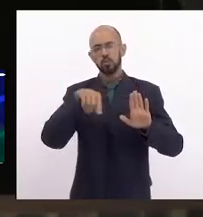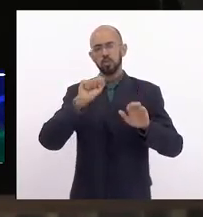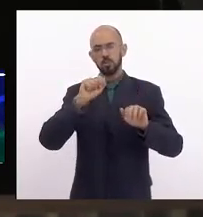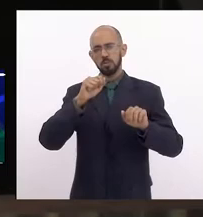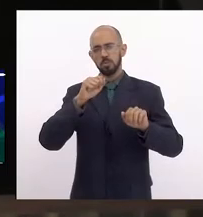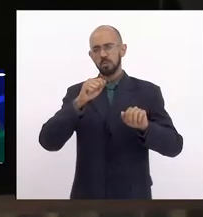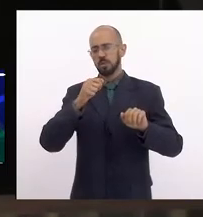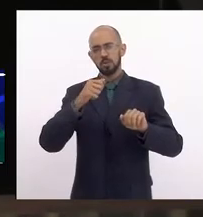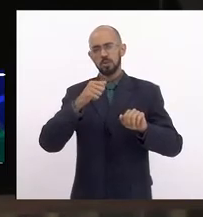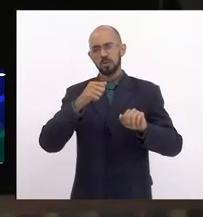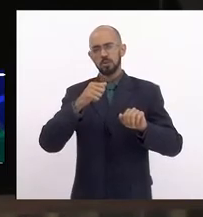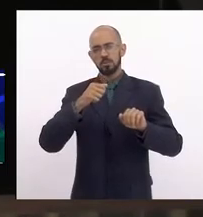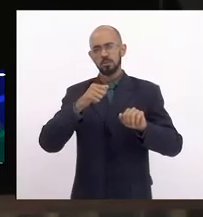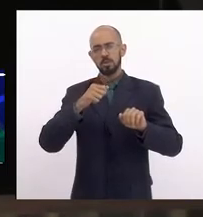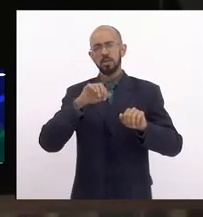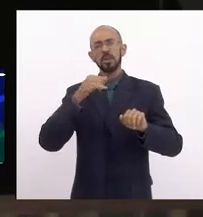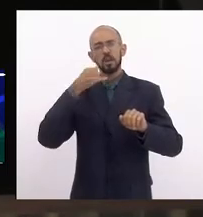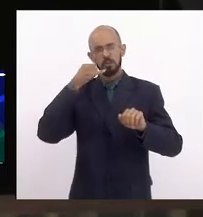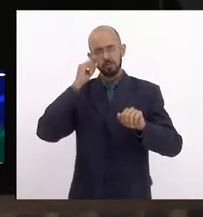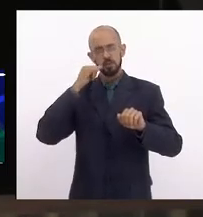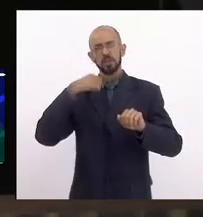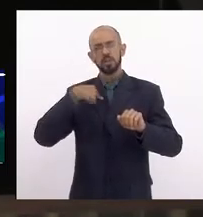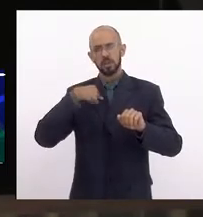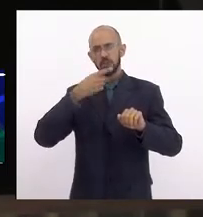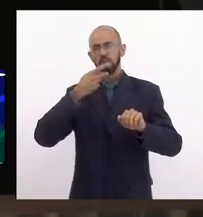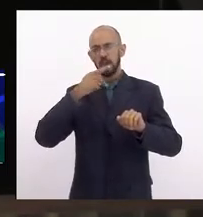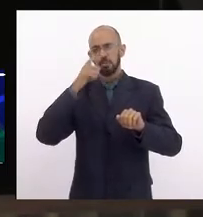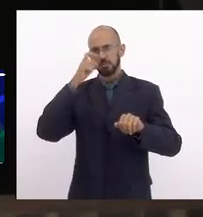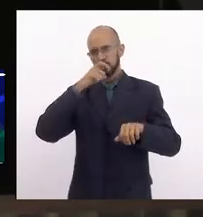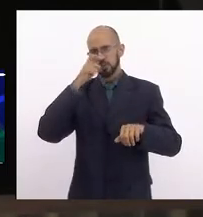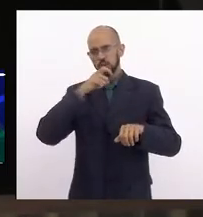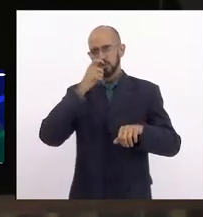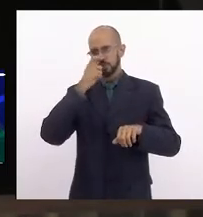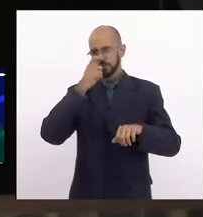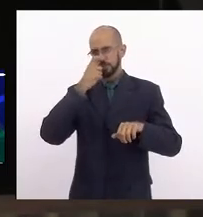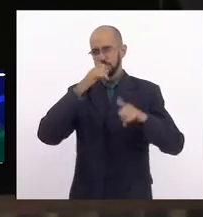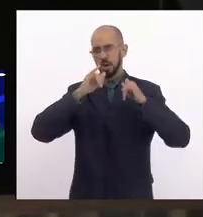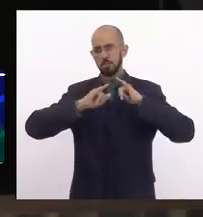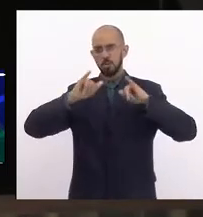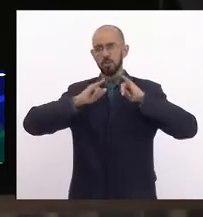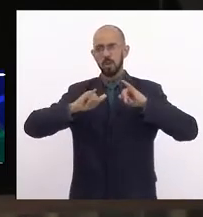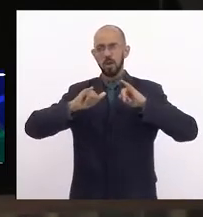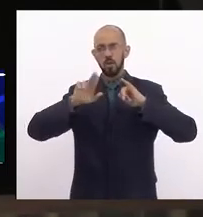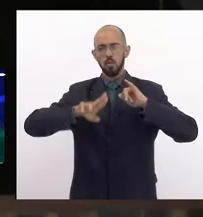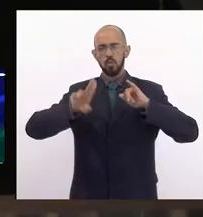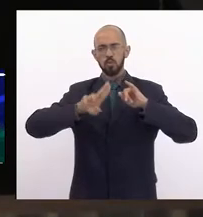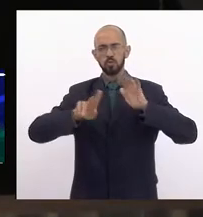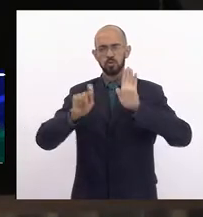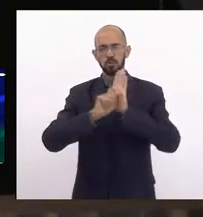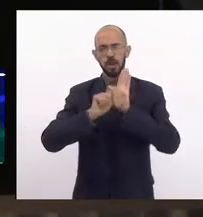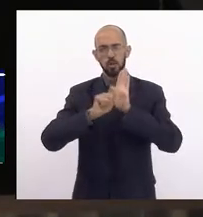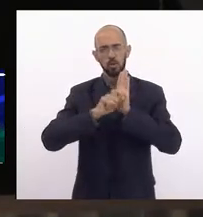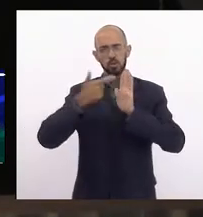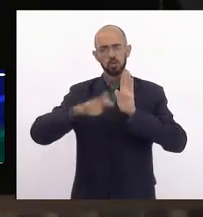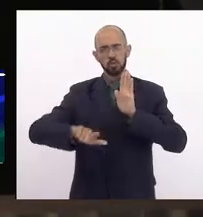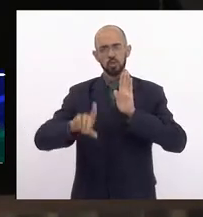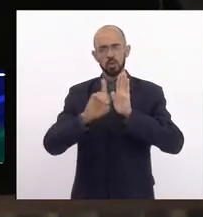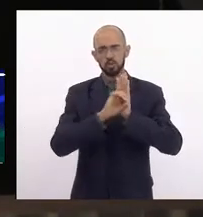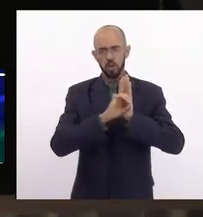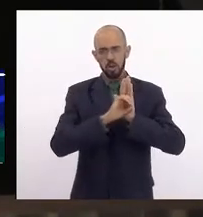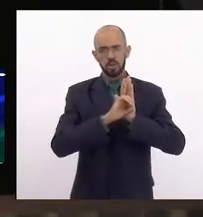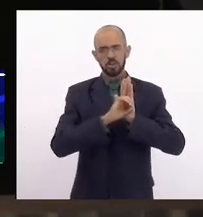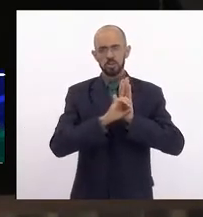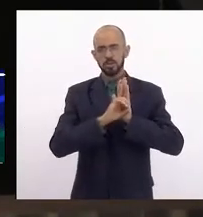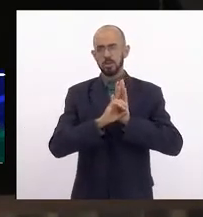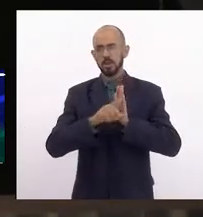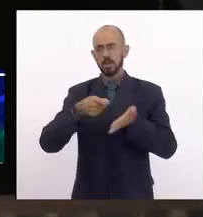liberdade para propagar e disseminar o uso da maconha e Outras Drogas e